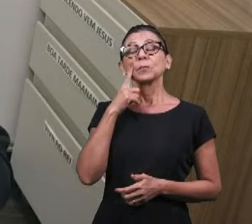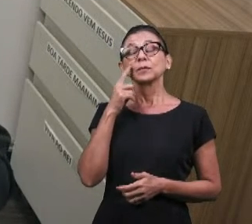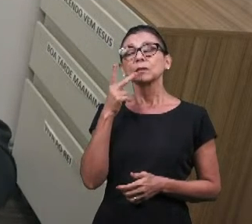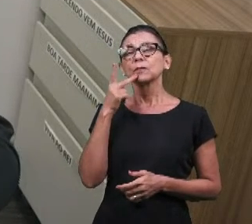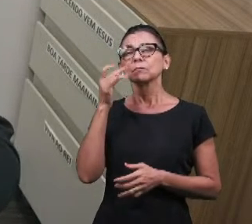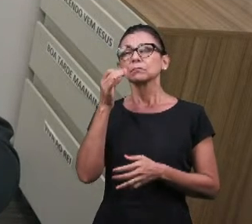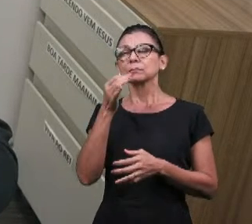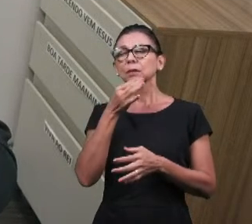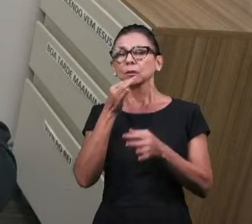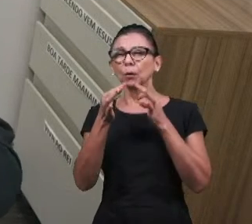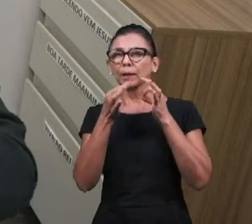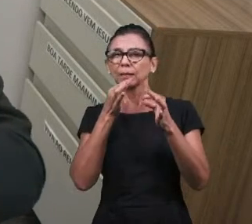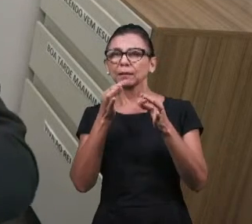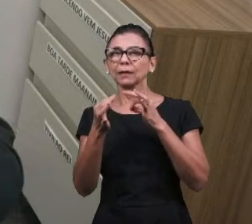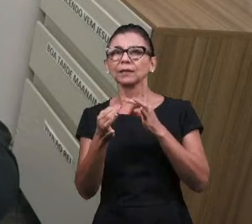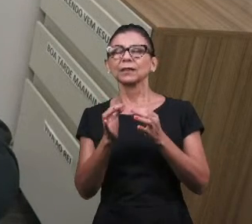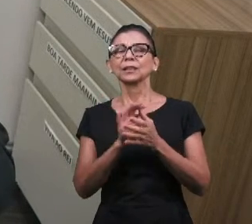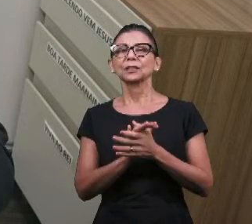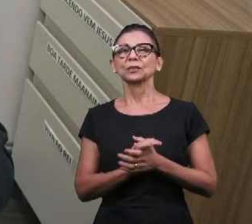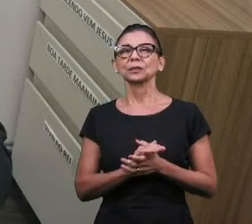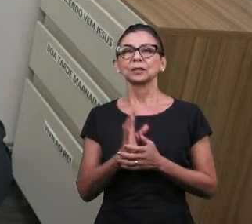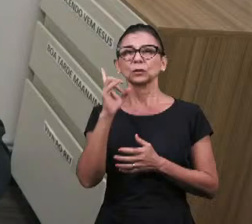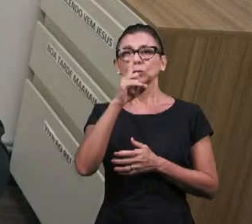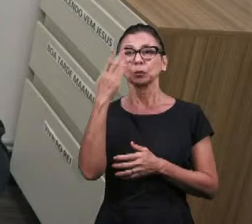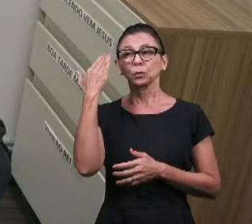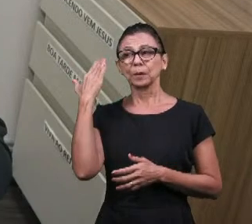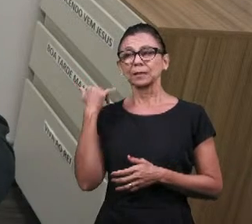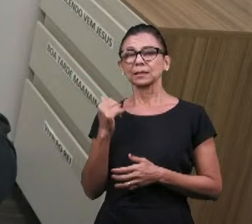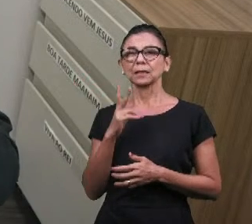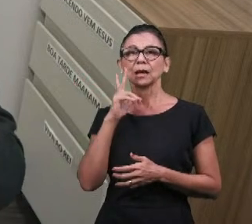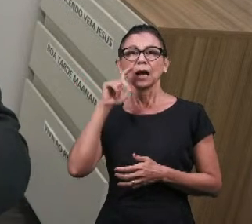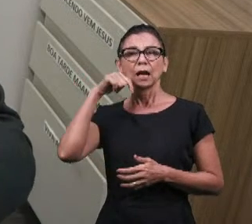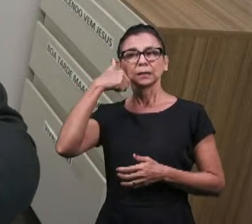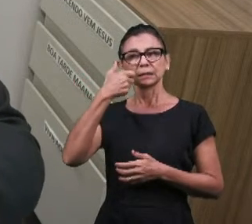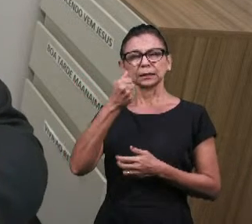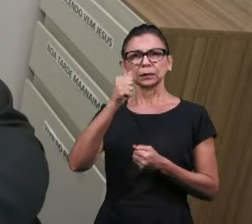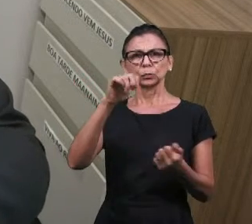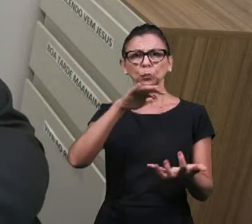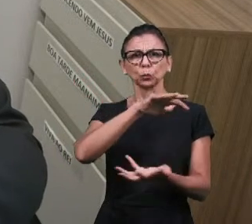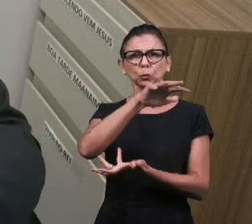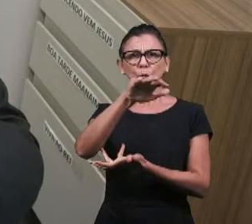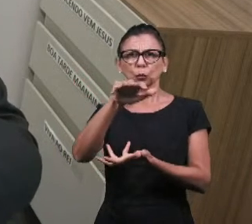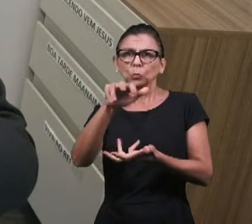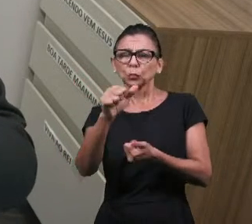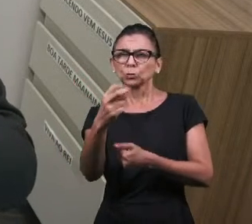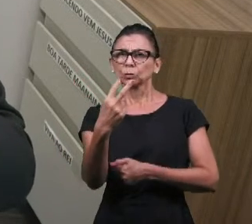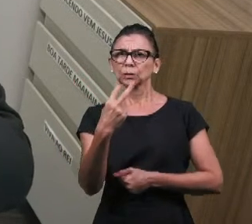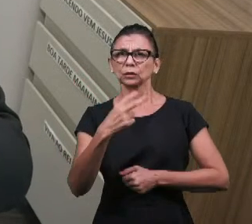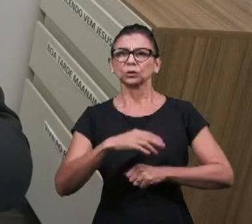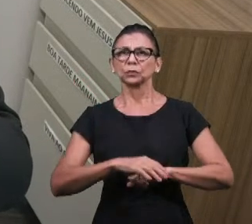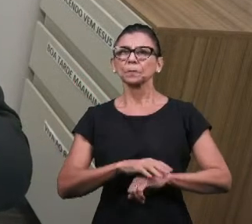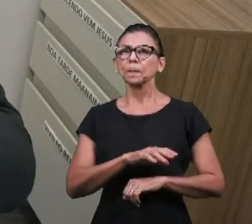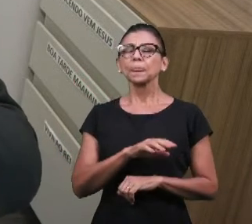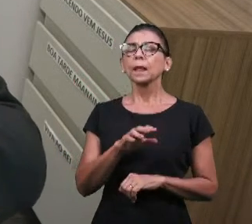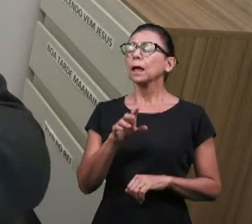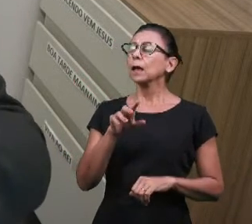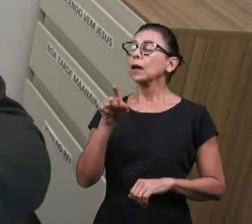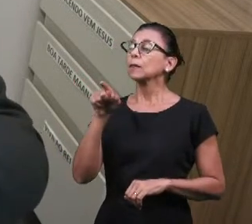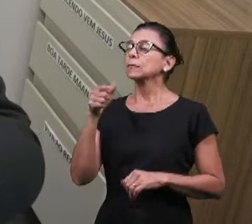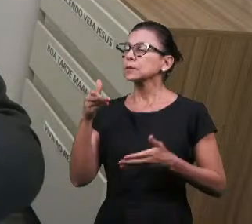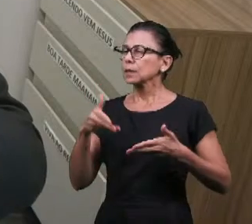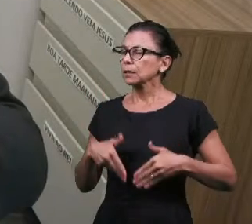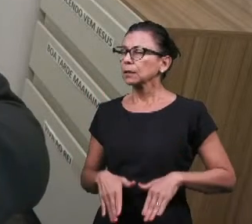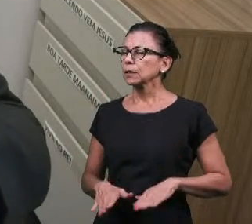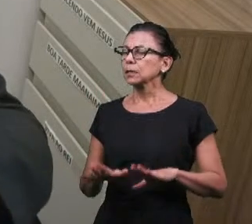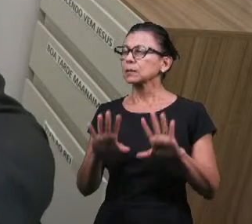eu já vou logo aqui para perguntar ao pastor o seguinte: pastor nasceu num lar evangélico ou a sua conversão veio